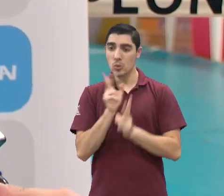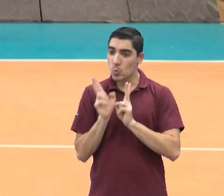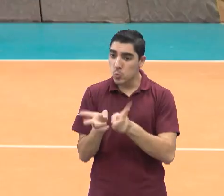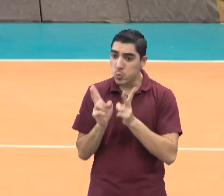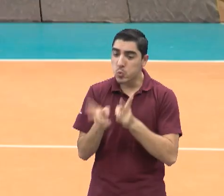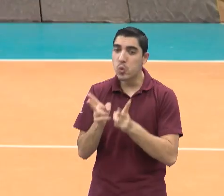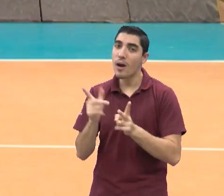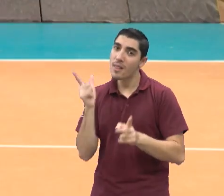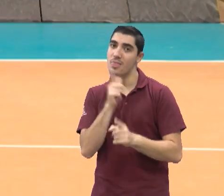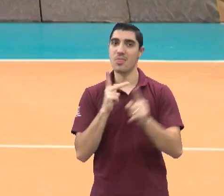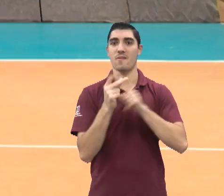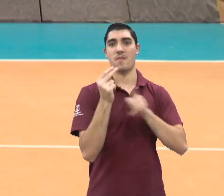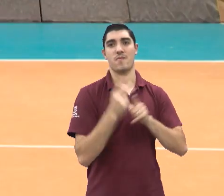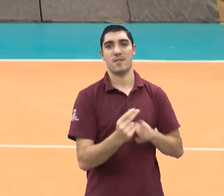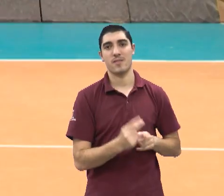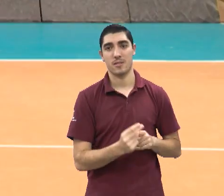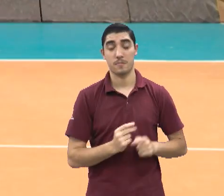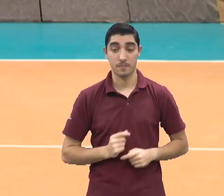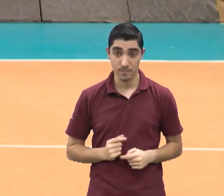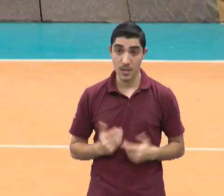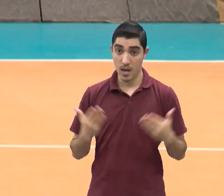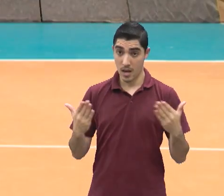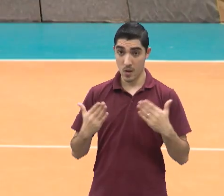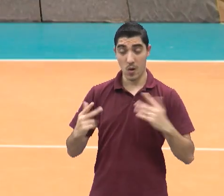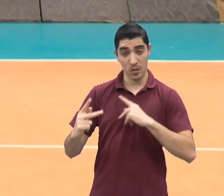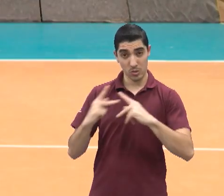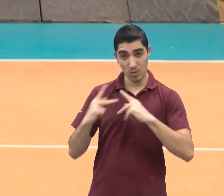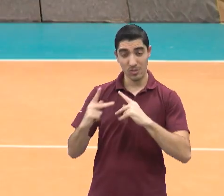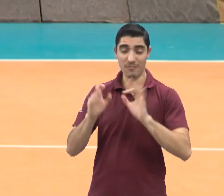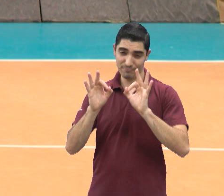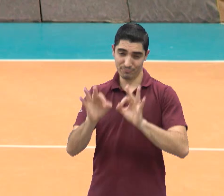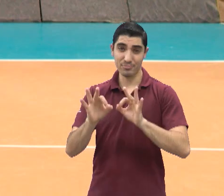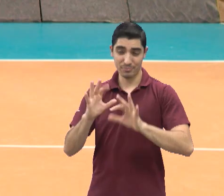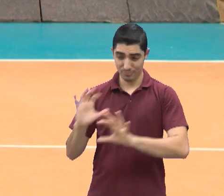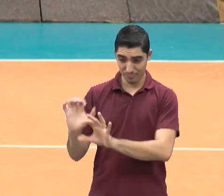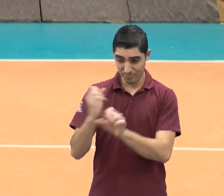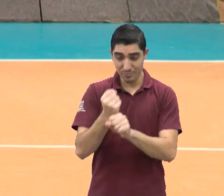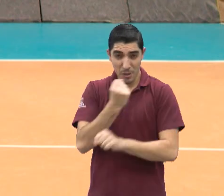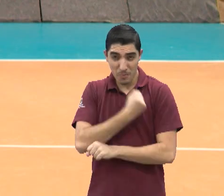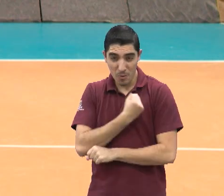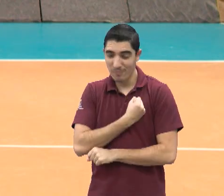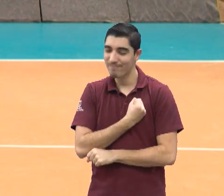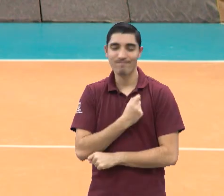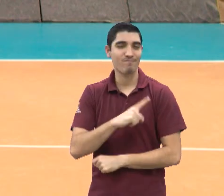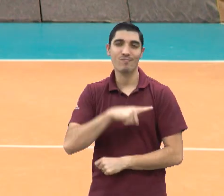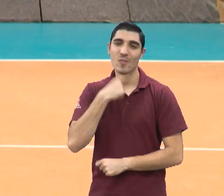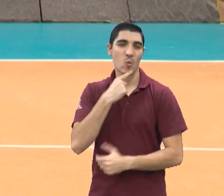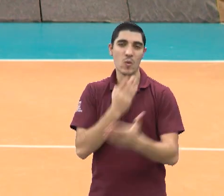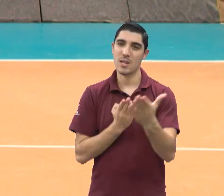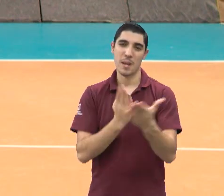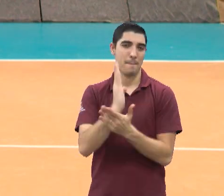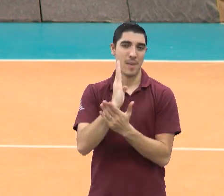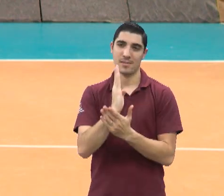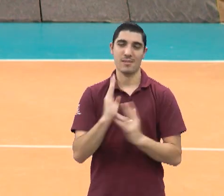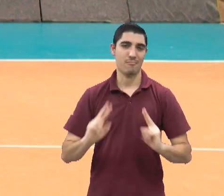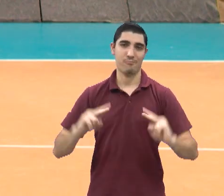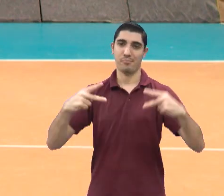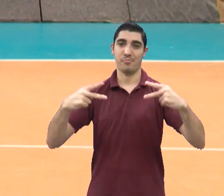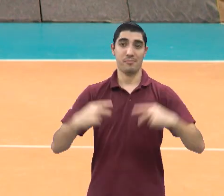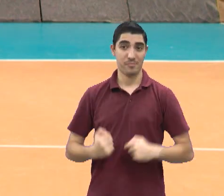alguns sets. Com a derrota, o São José já está matematicamente sem chances de classificação no Campeonato Paulista de